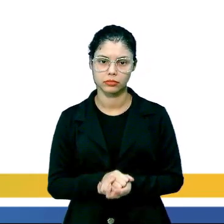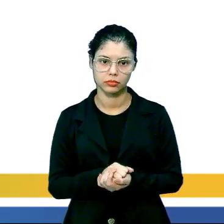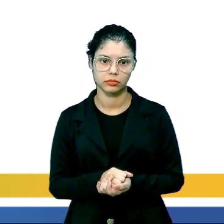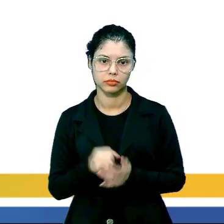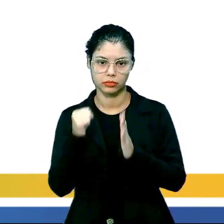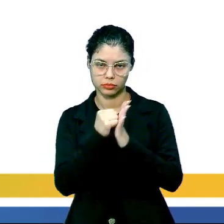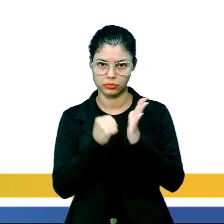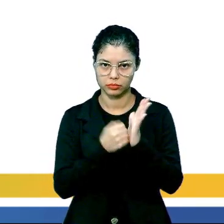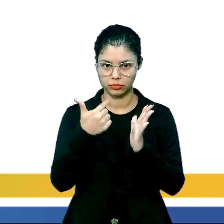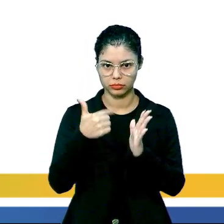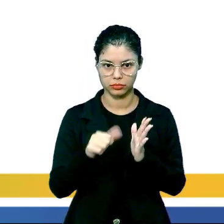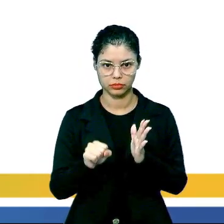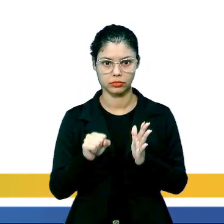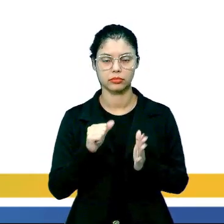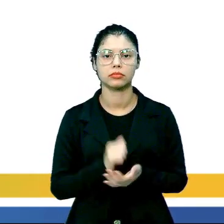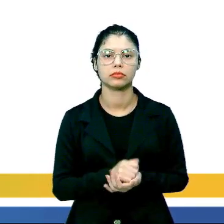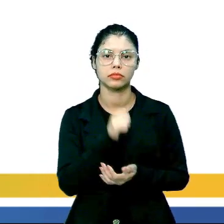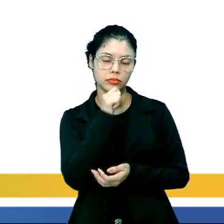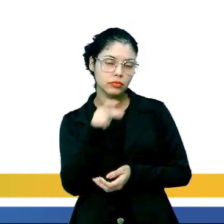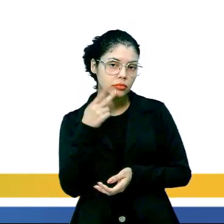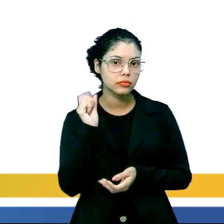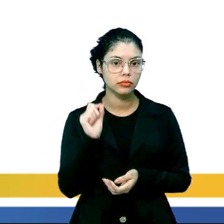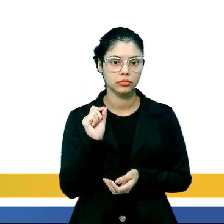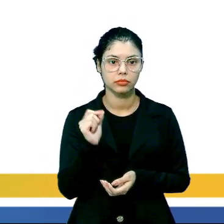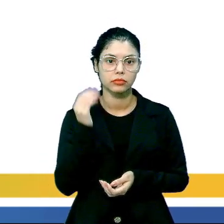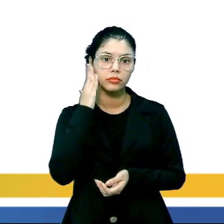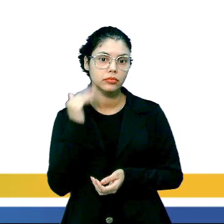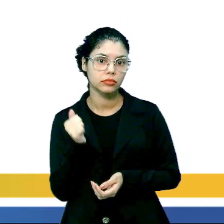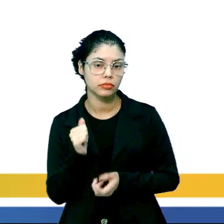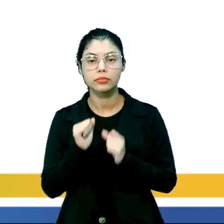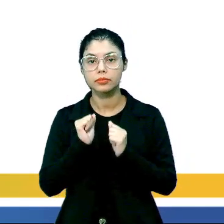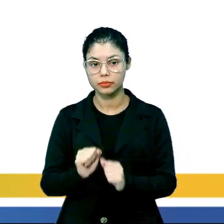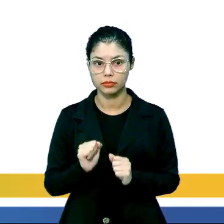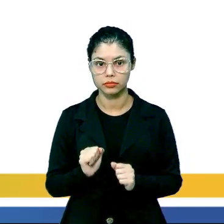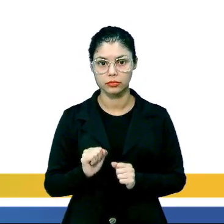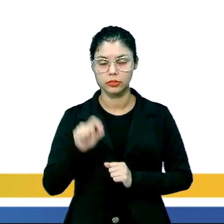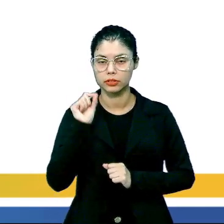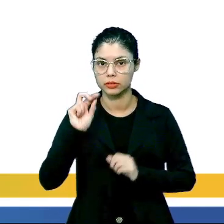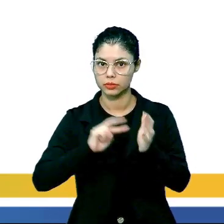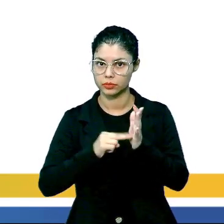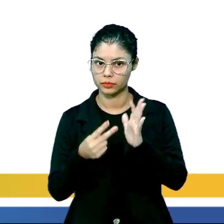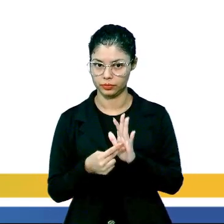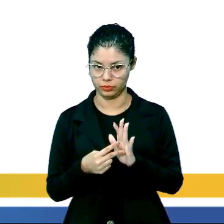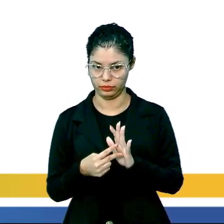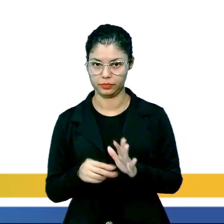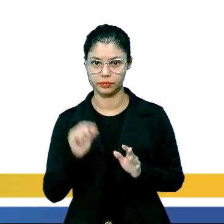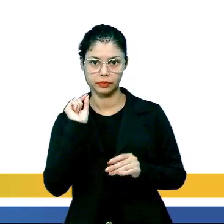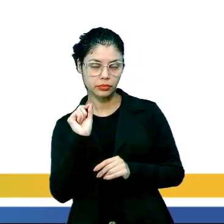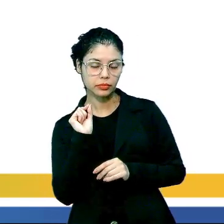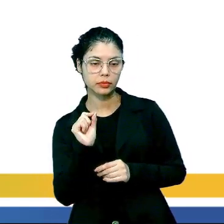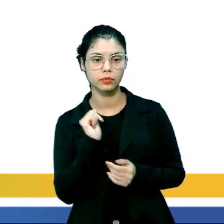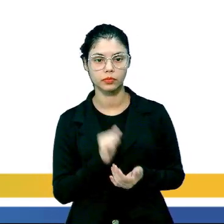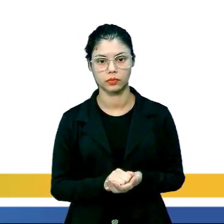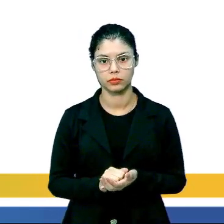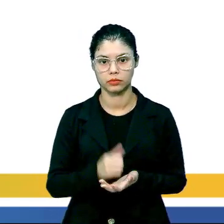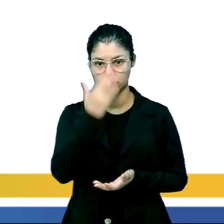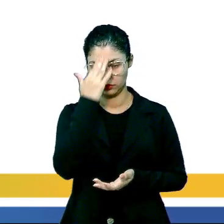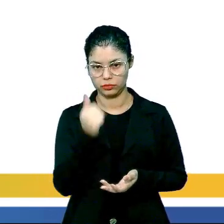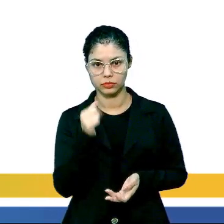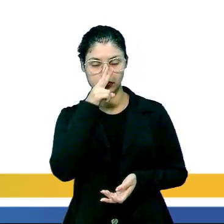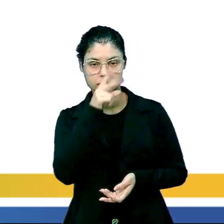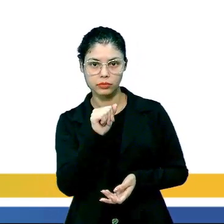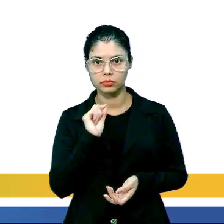do século XVII. Francis Bacon, ele dizia, saber é poder. O que significava para ele isso? Saber é